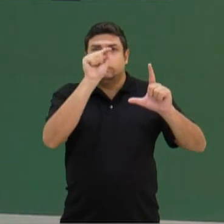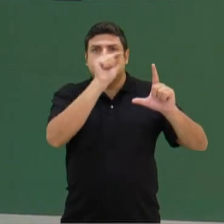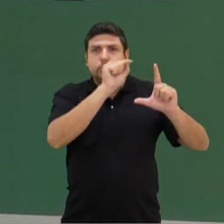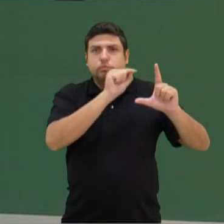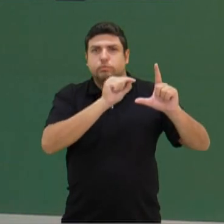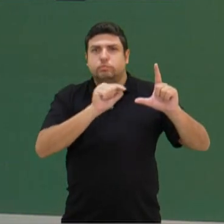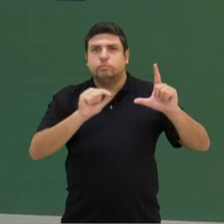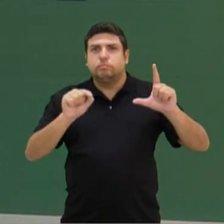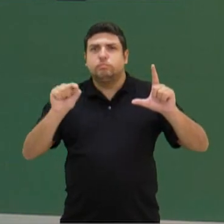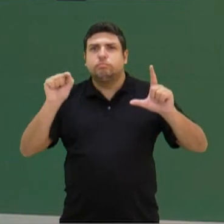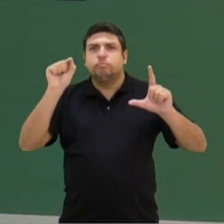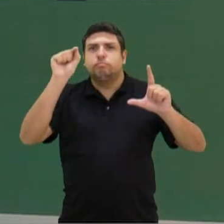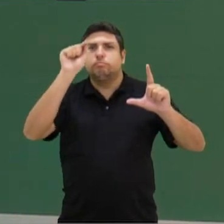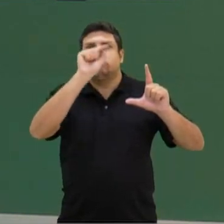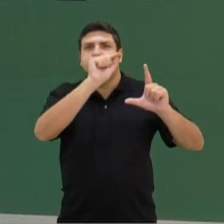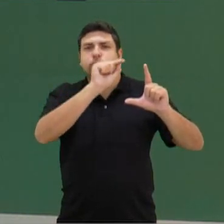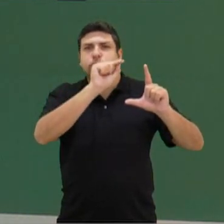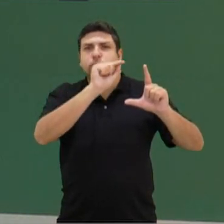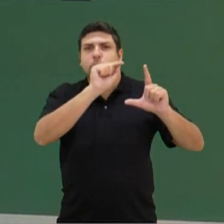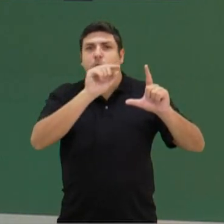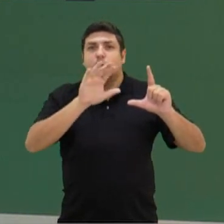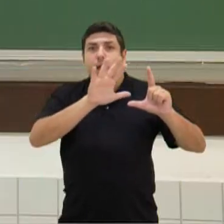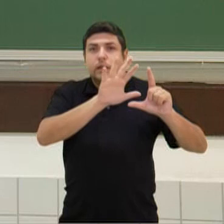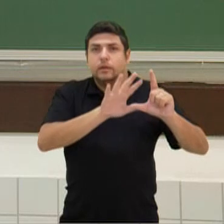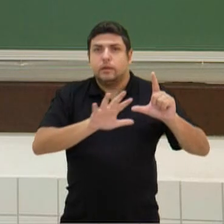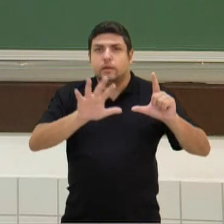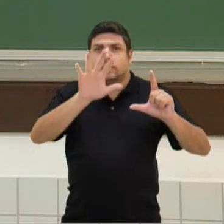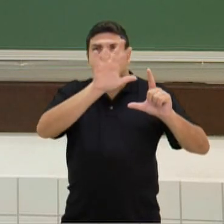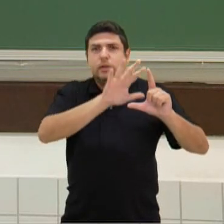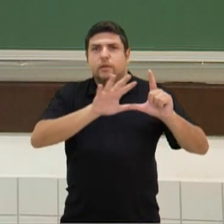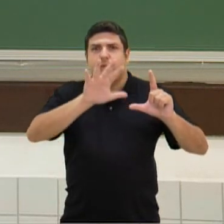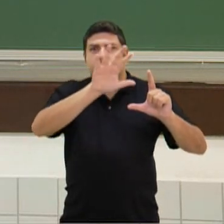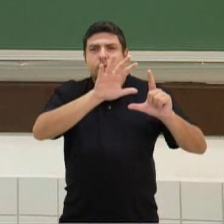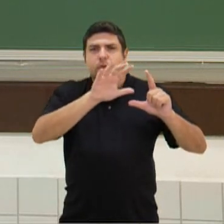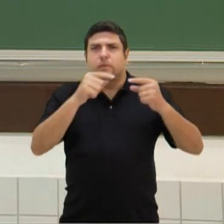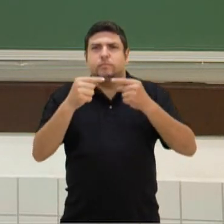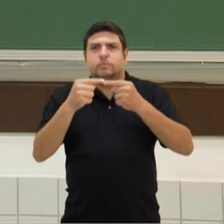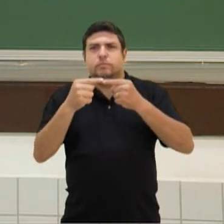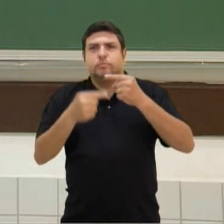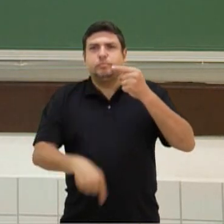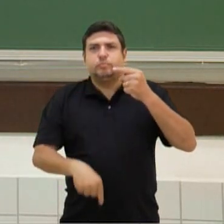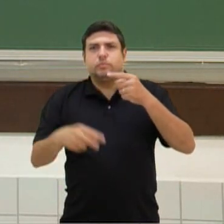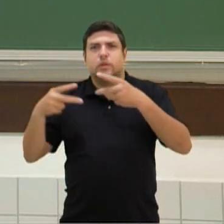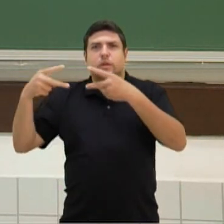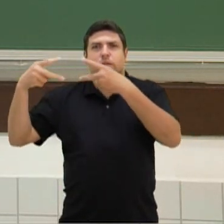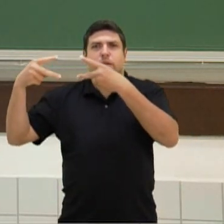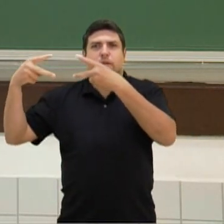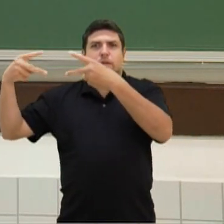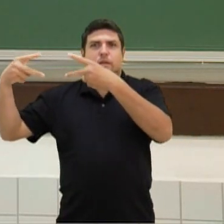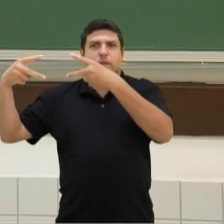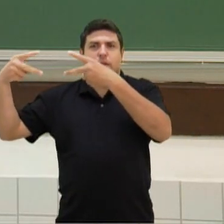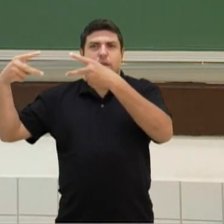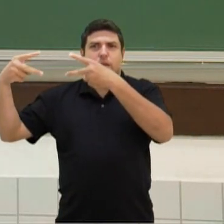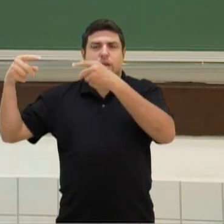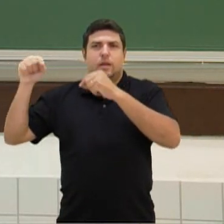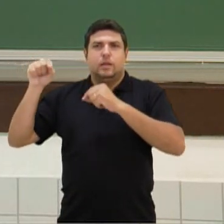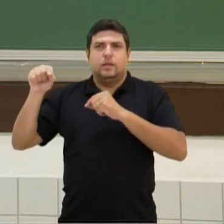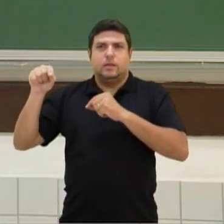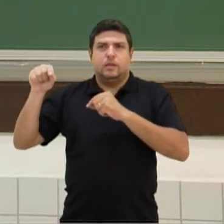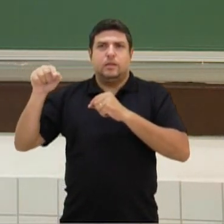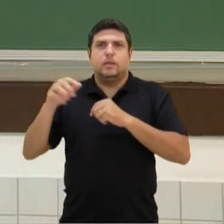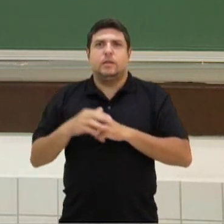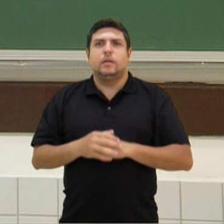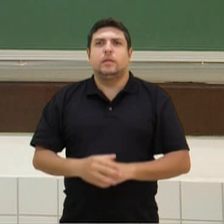seja, tudo que pertence à circunferência não satisfaz essa desigualdade